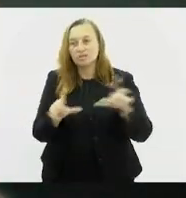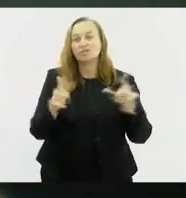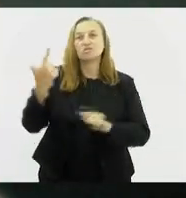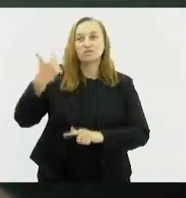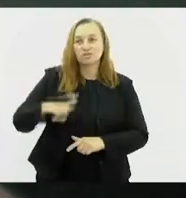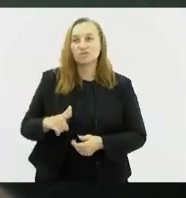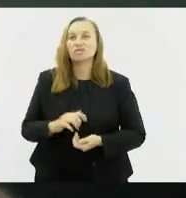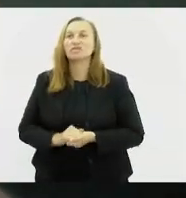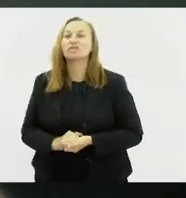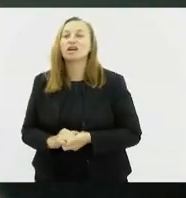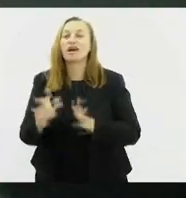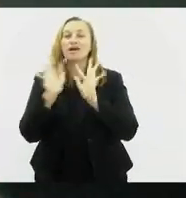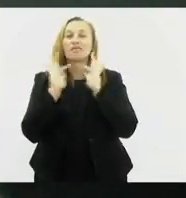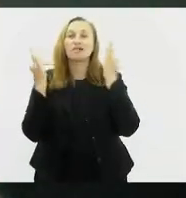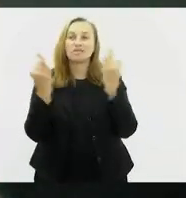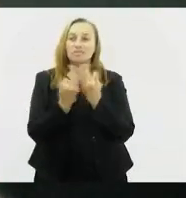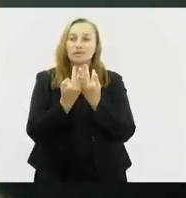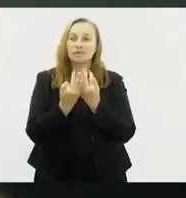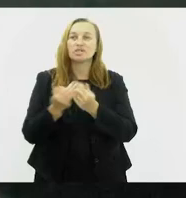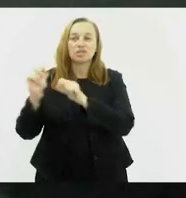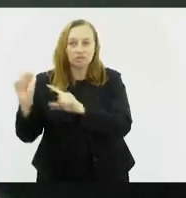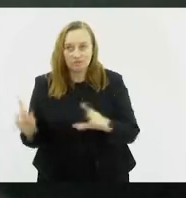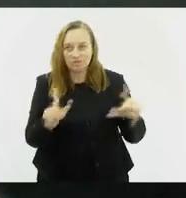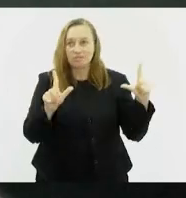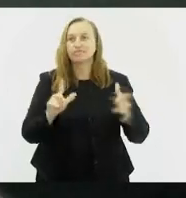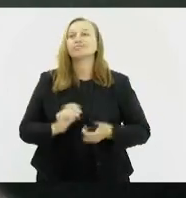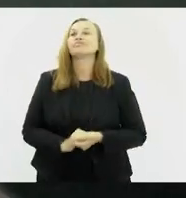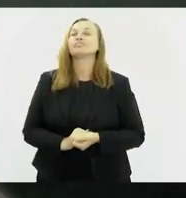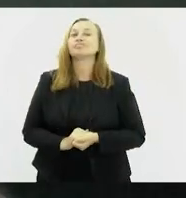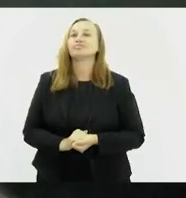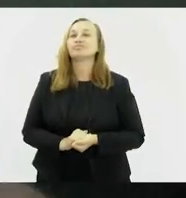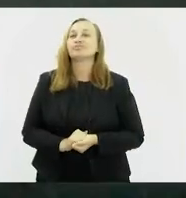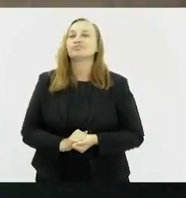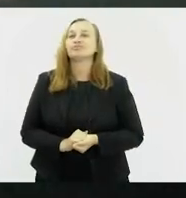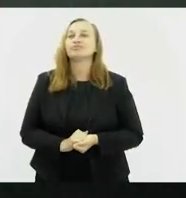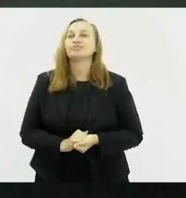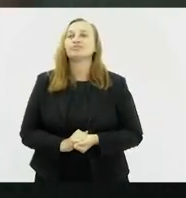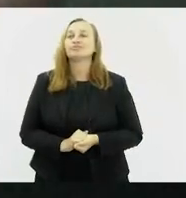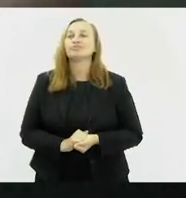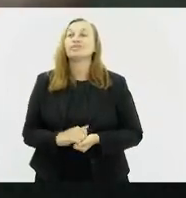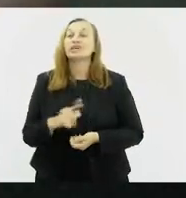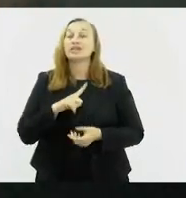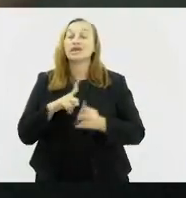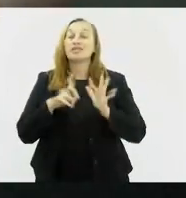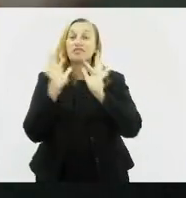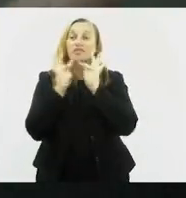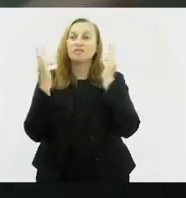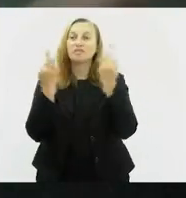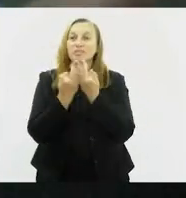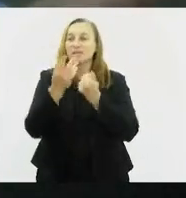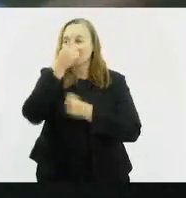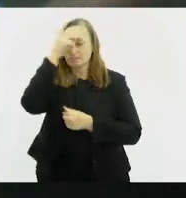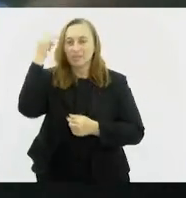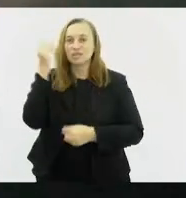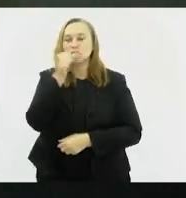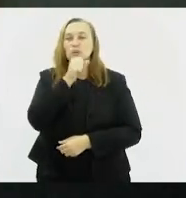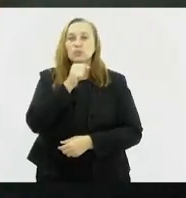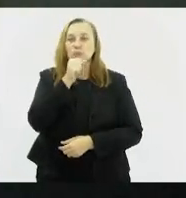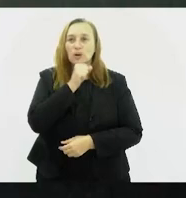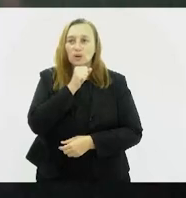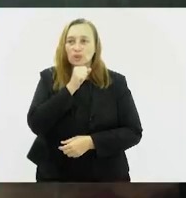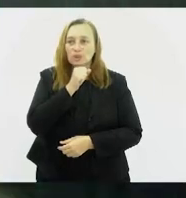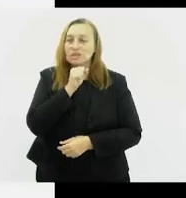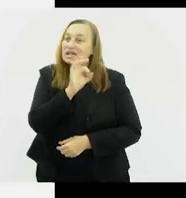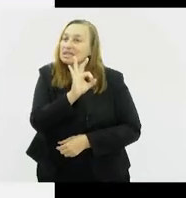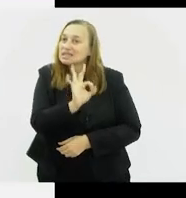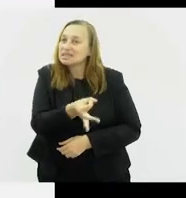a família. Próximo, porque aí nós vamos ter famílias, pessoas idosas, com